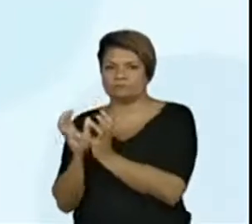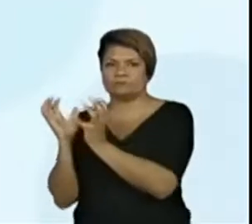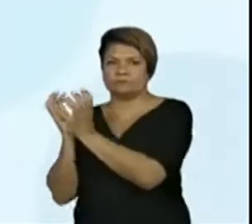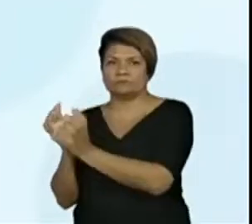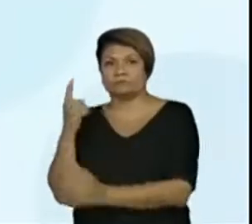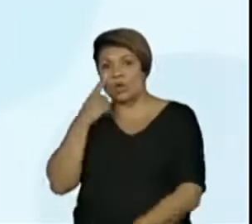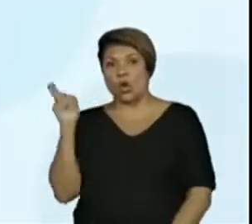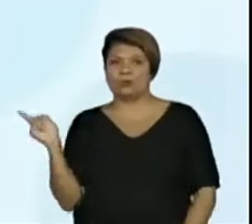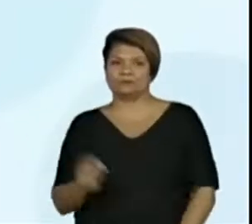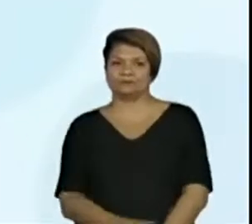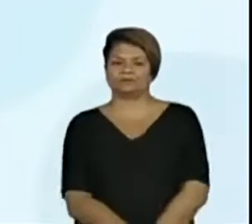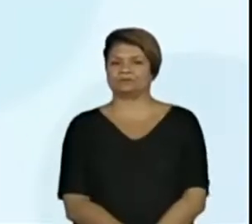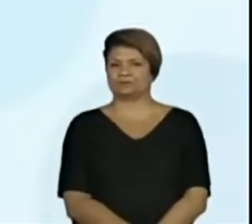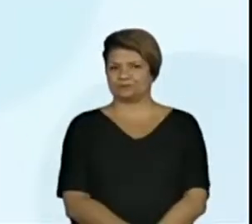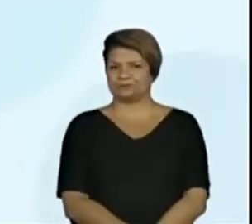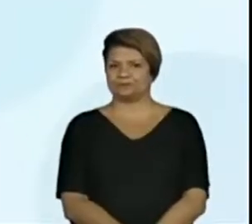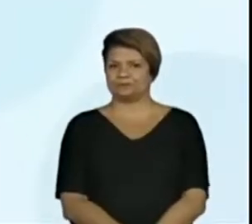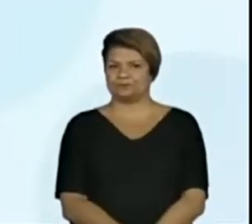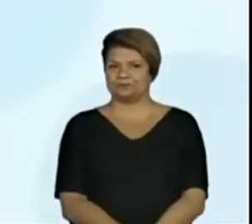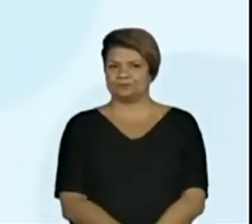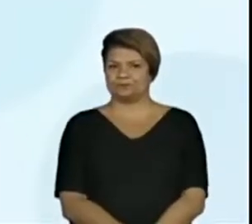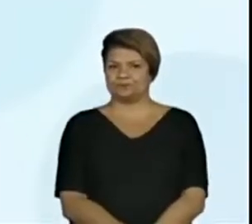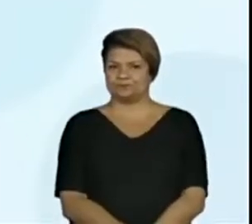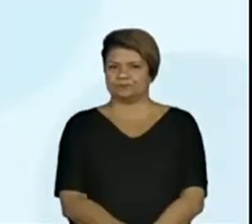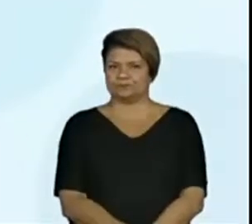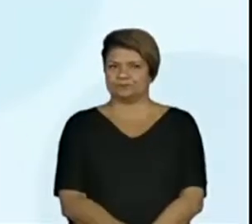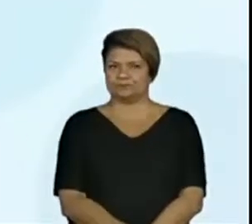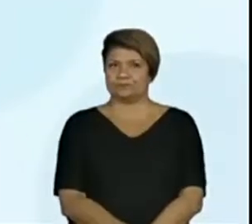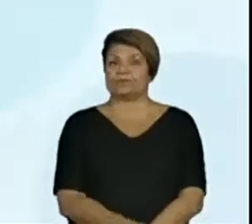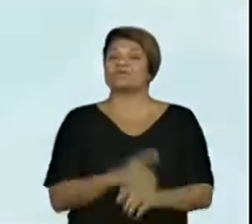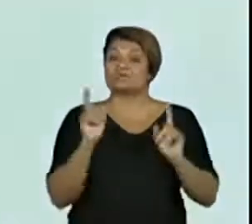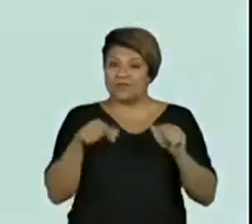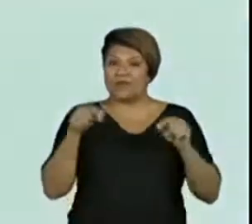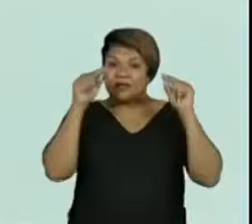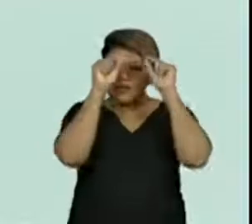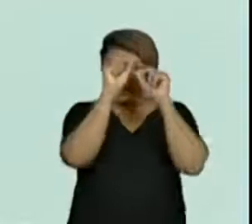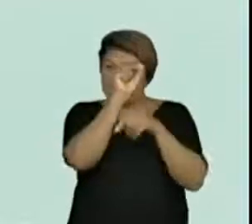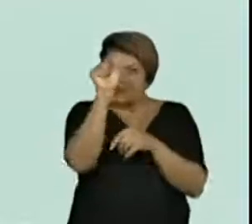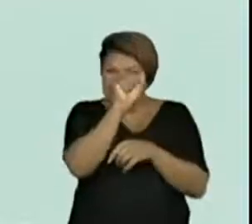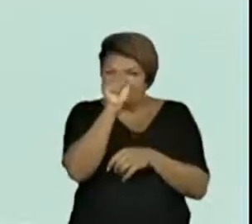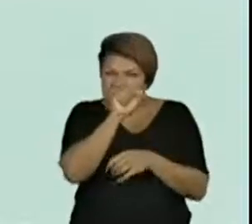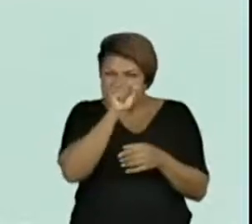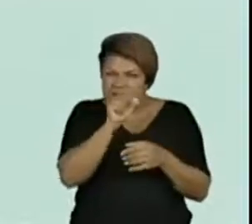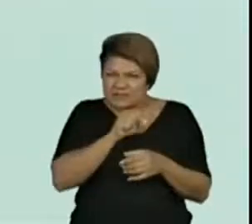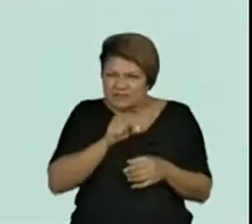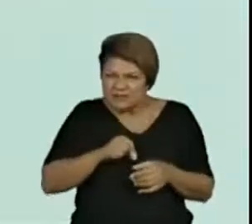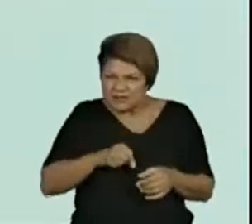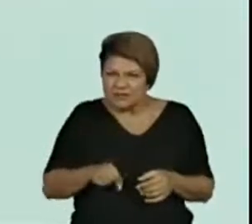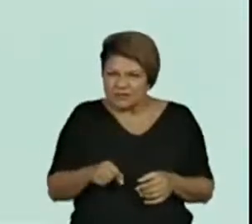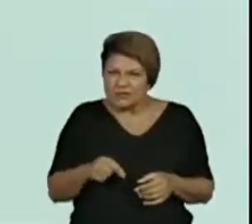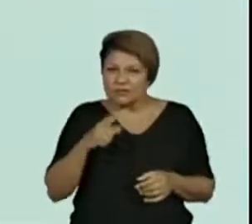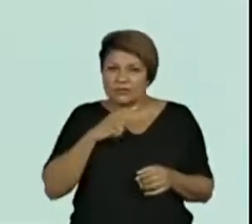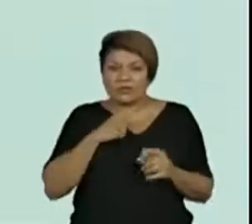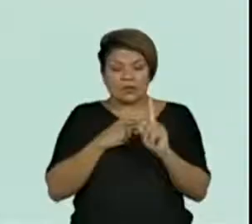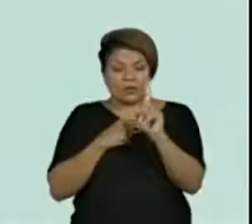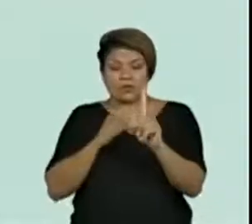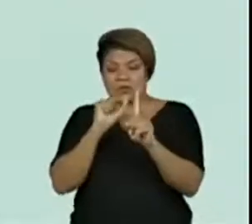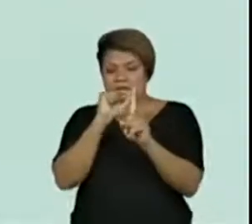Observe. São risquinhos em volta do osso.